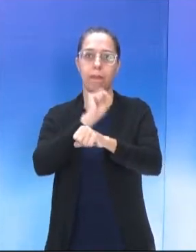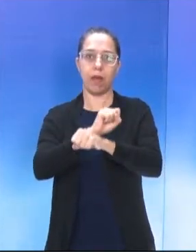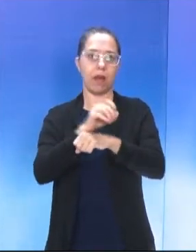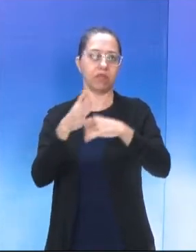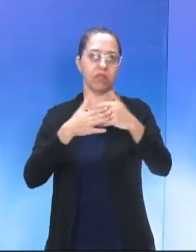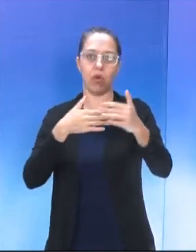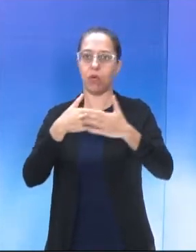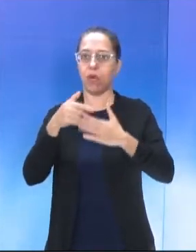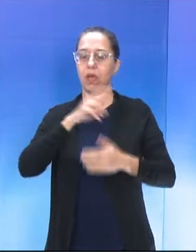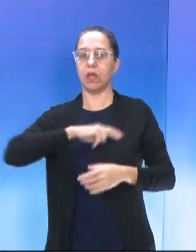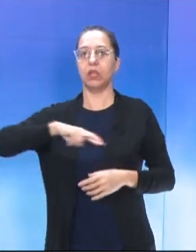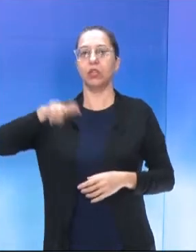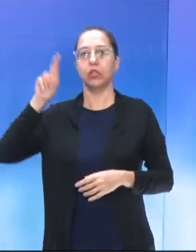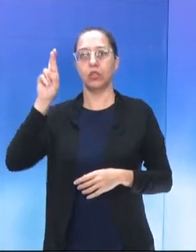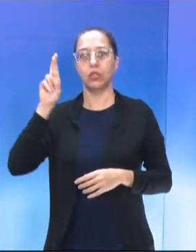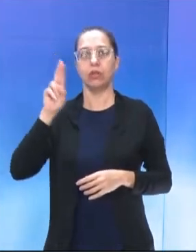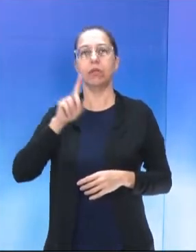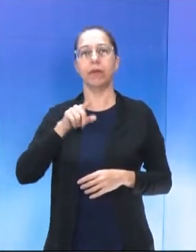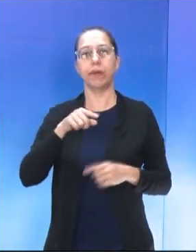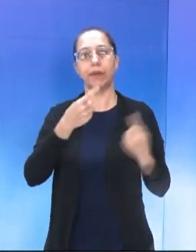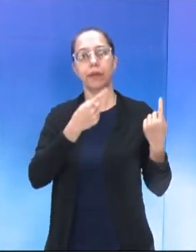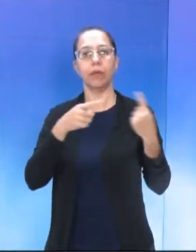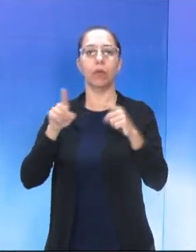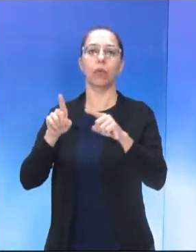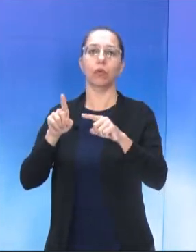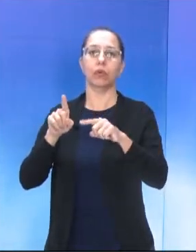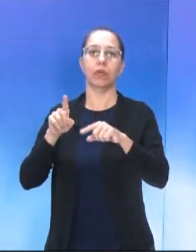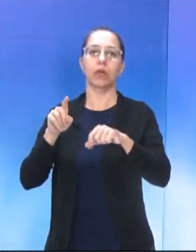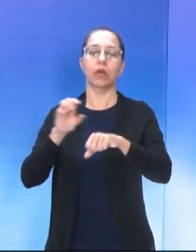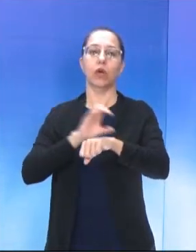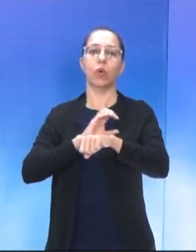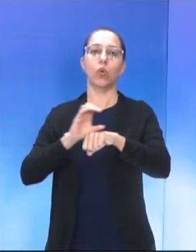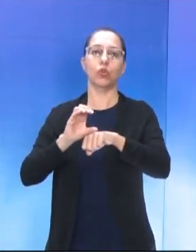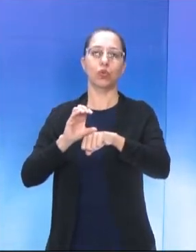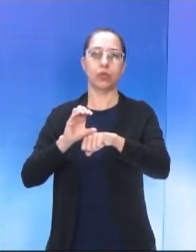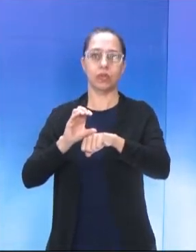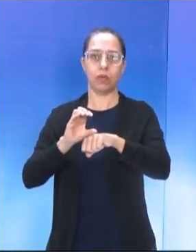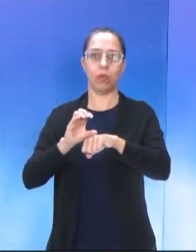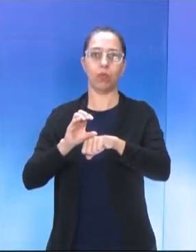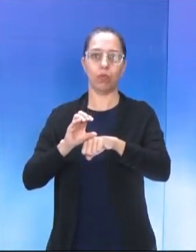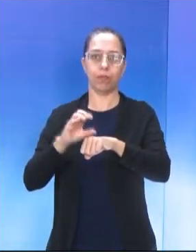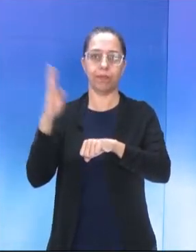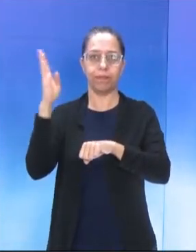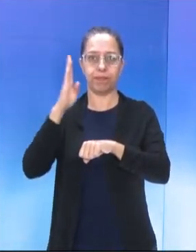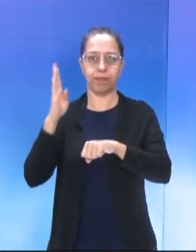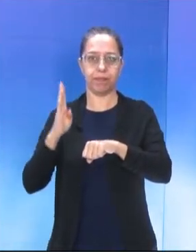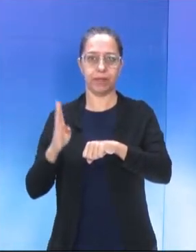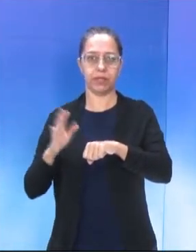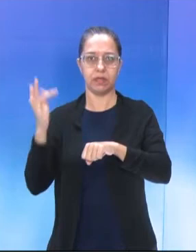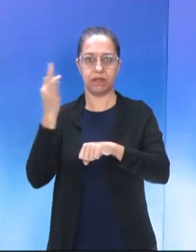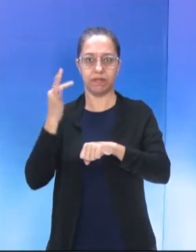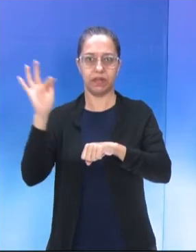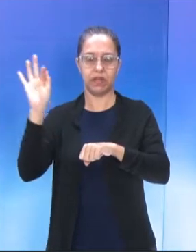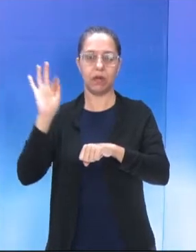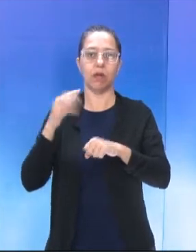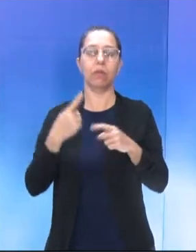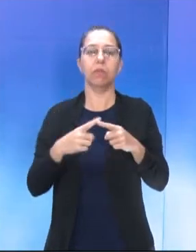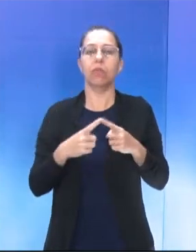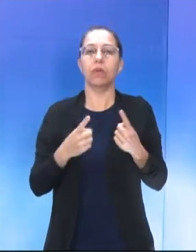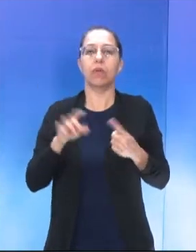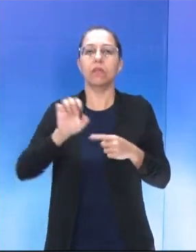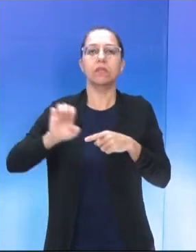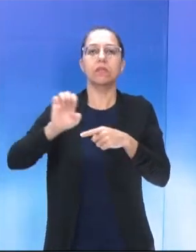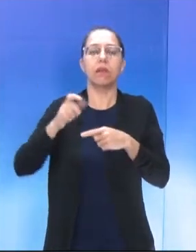de que religião for, está contra a Constituição. Porque o Estado é laico, o Estado não tem